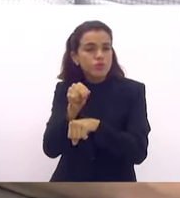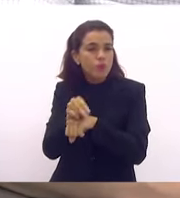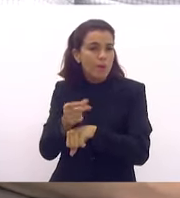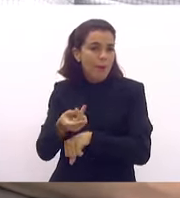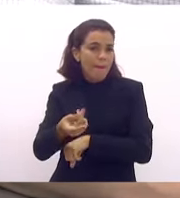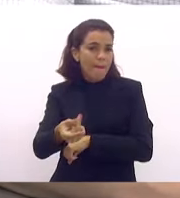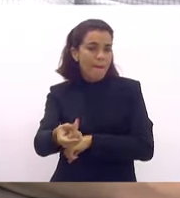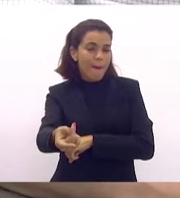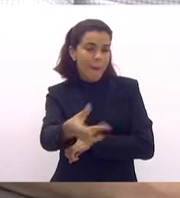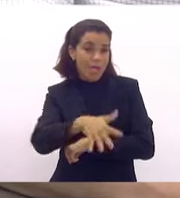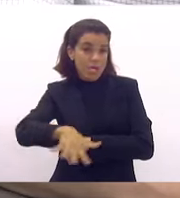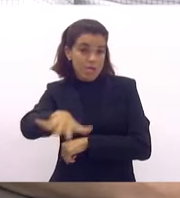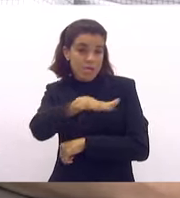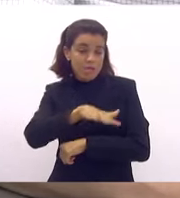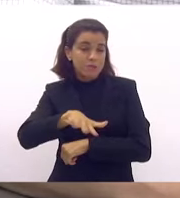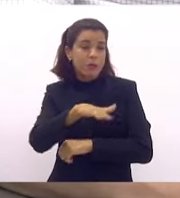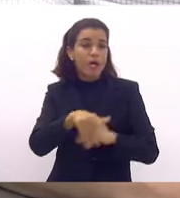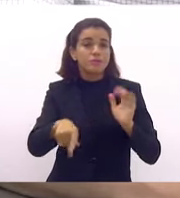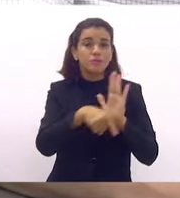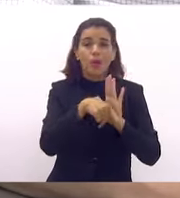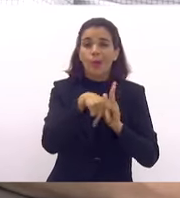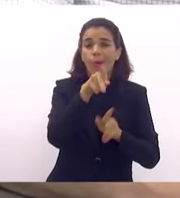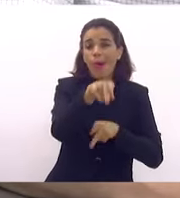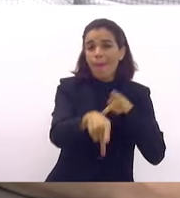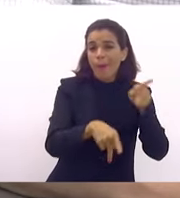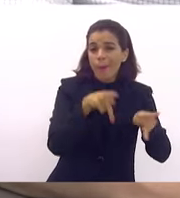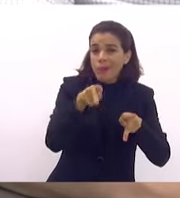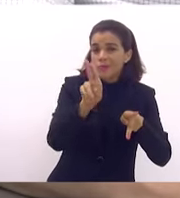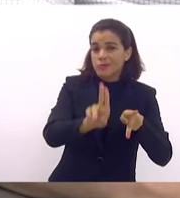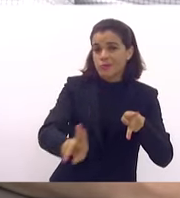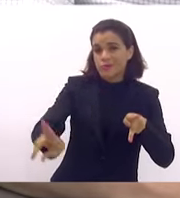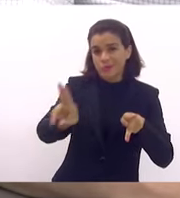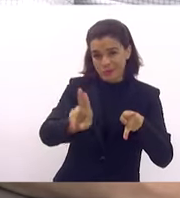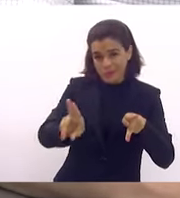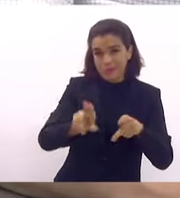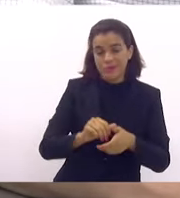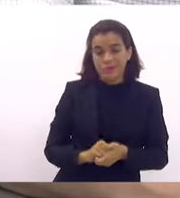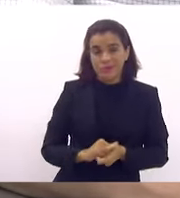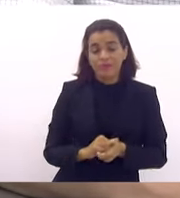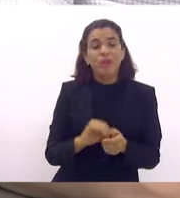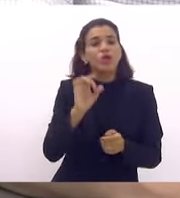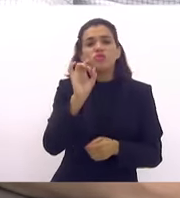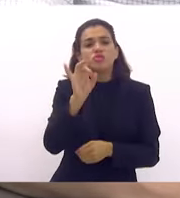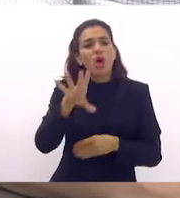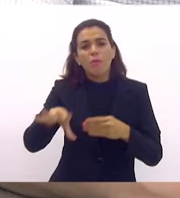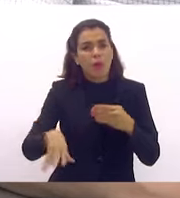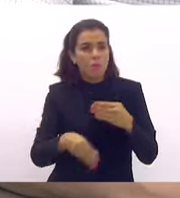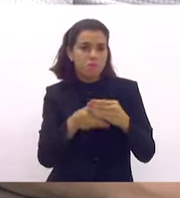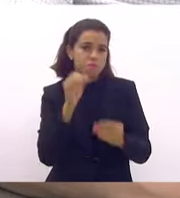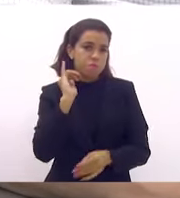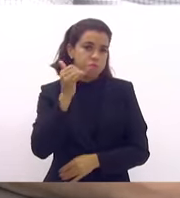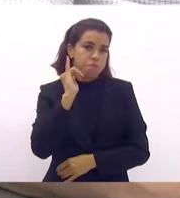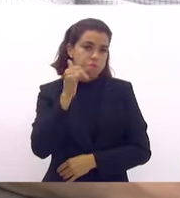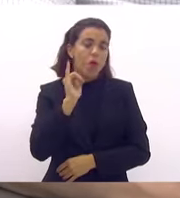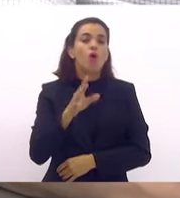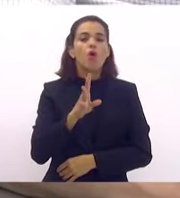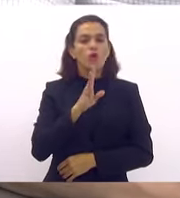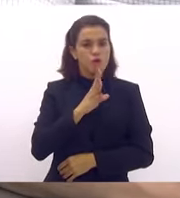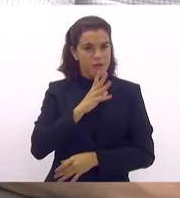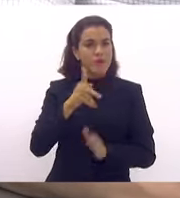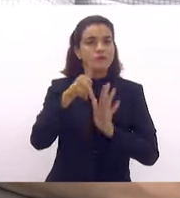daquele espaço público. Do espaço público, exatamente. Então, era só para dar esse depoimento. Eu conheço o